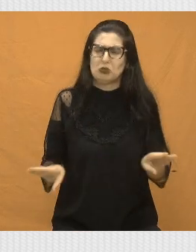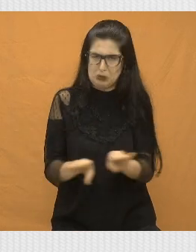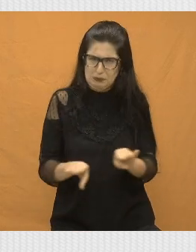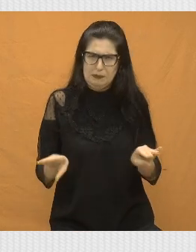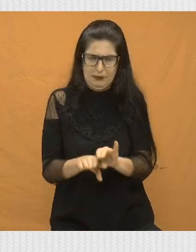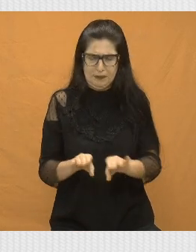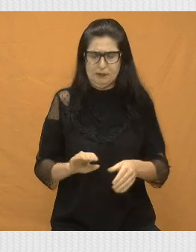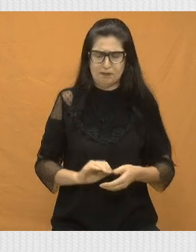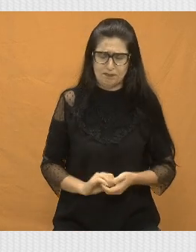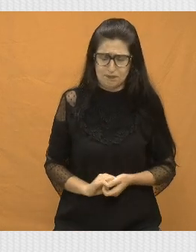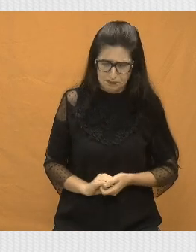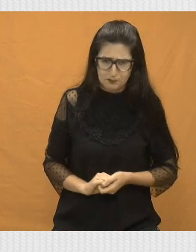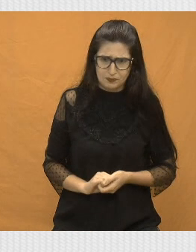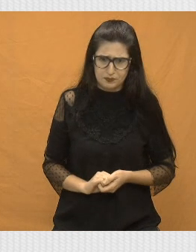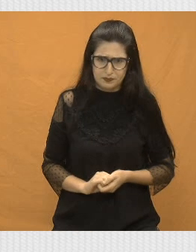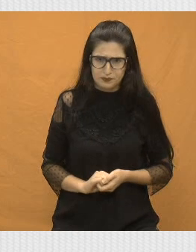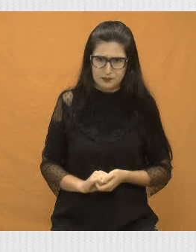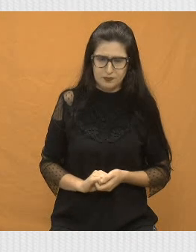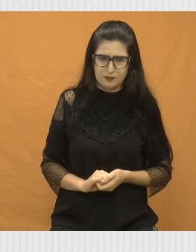municipais.